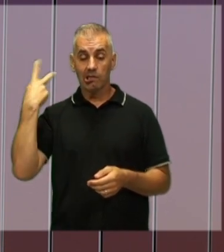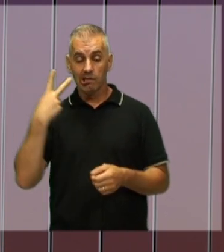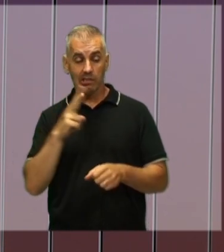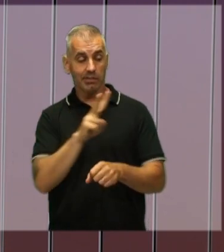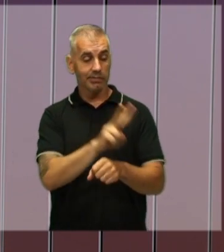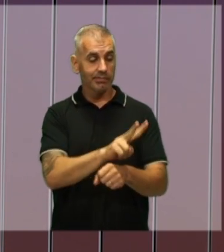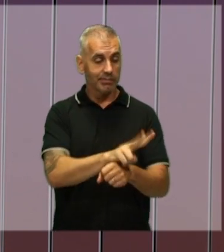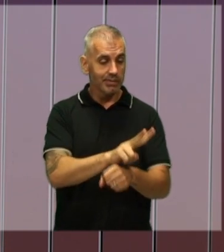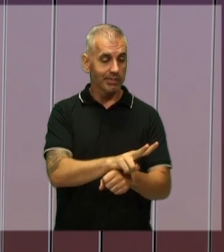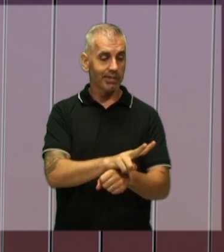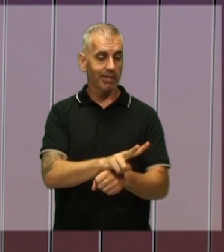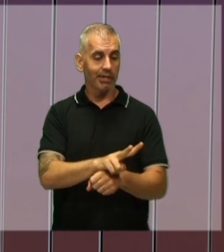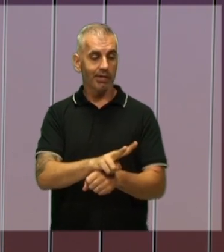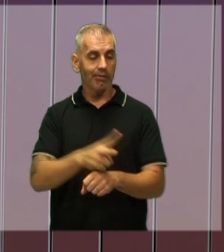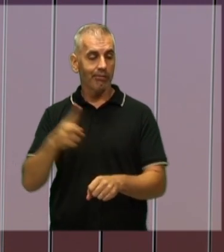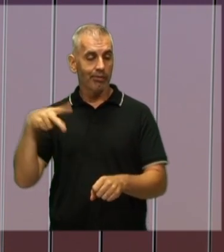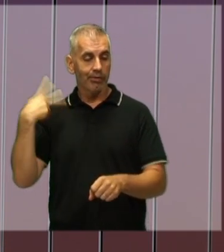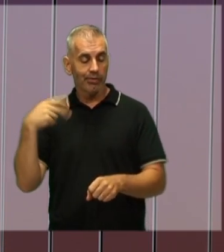fiscalizar, tem que